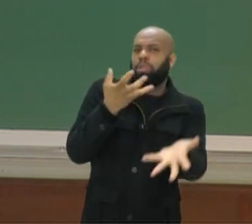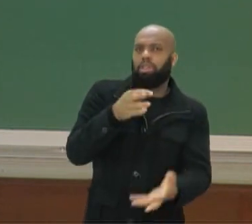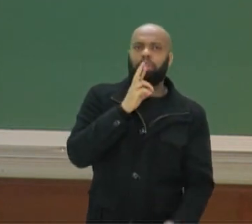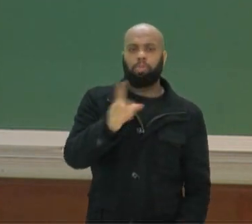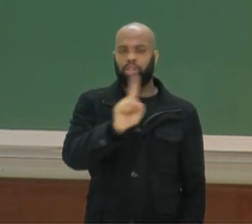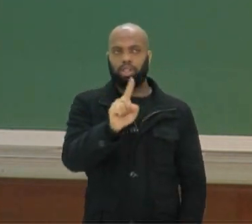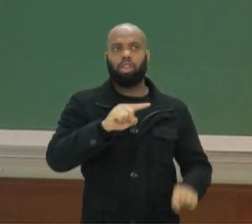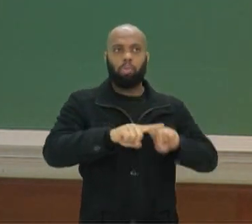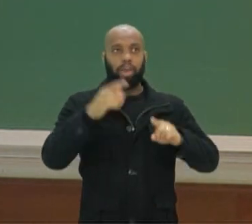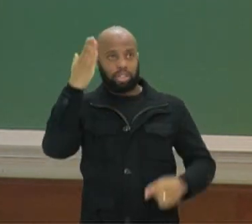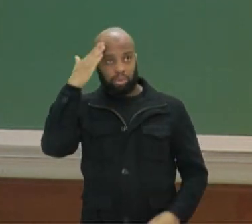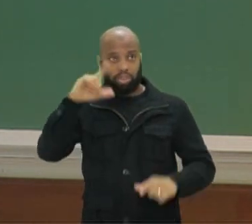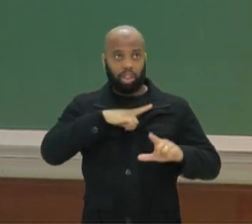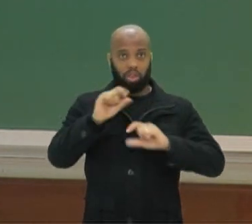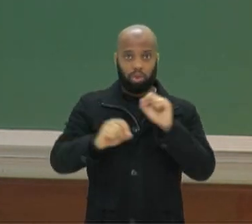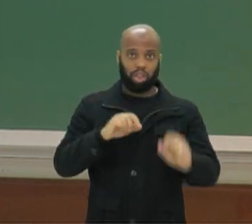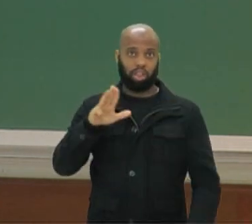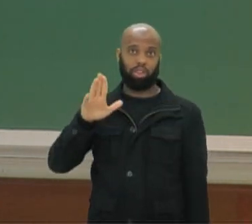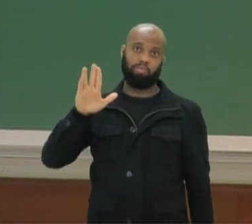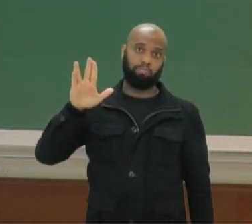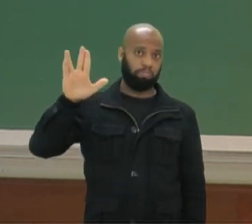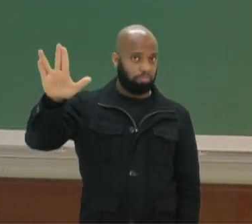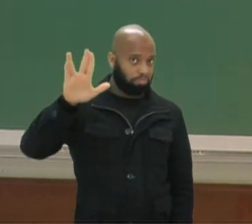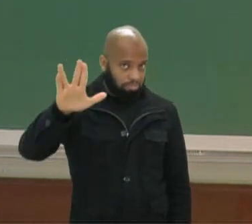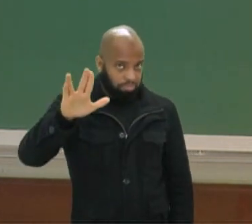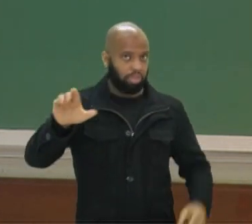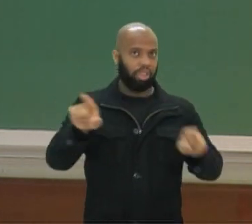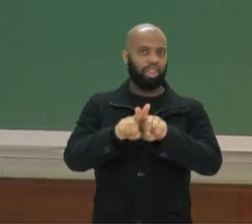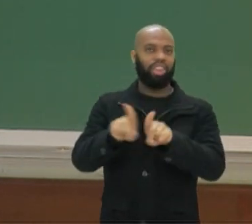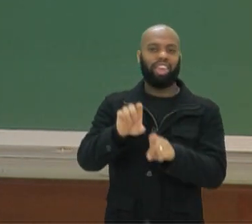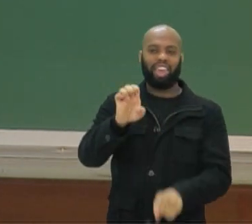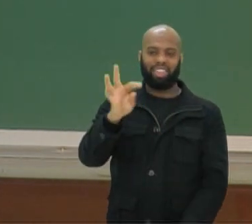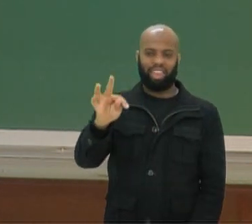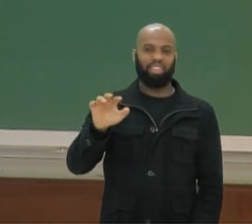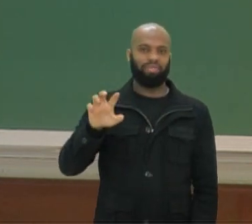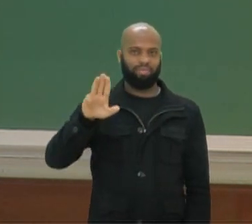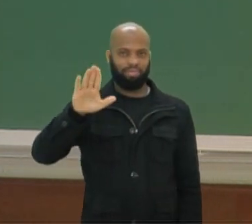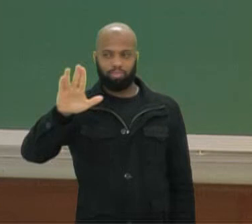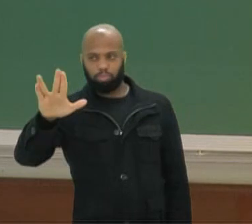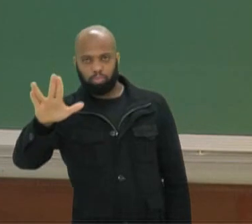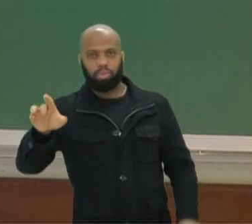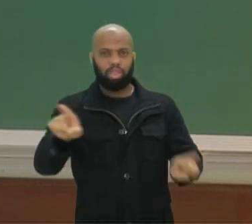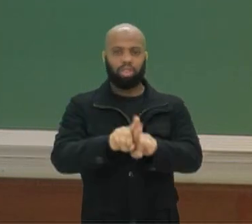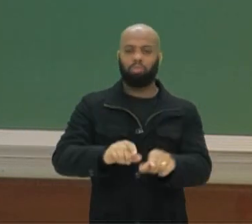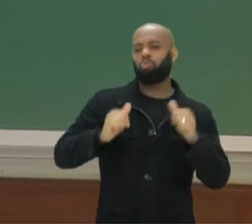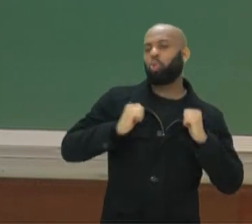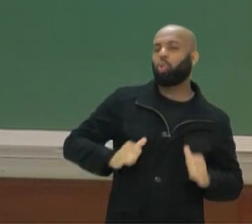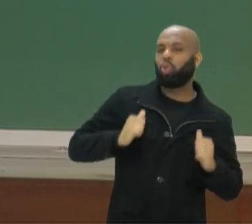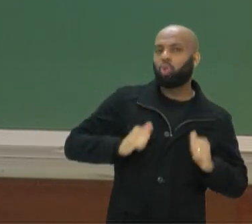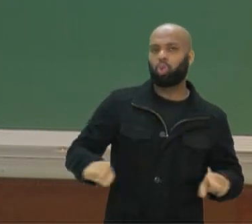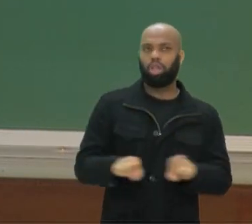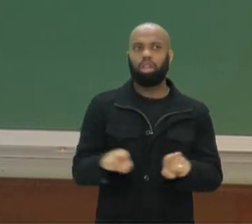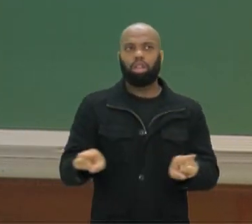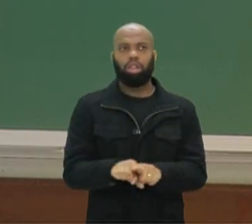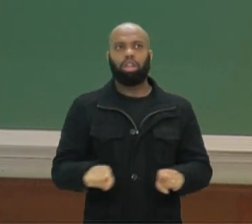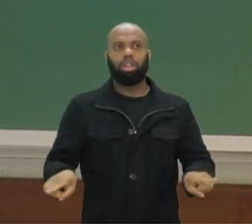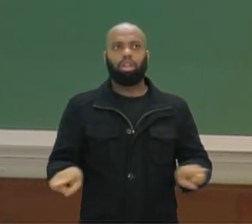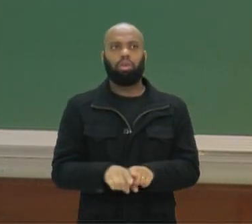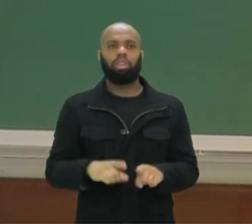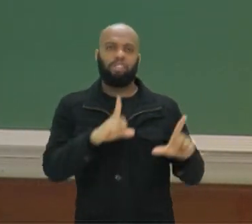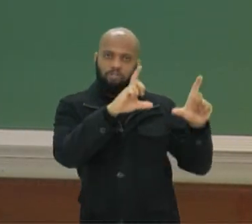situar, nós temos um alienígena e ele meio que está com uma mochila, né? Ele está com uma